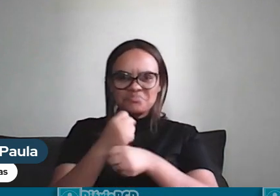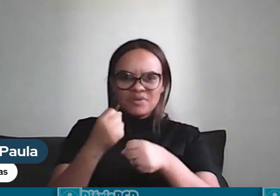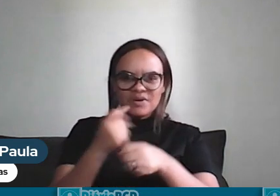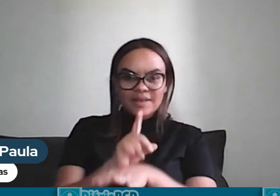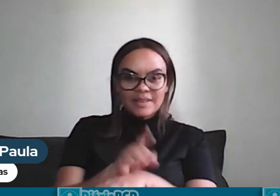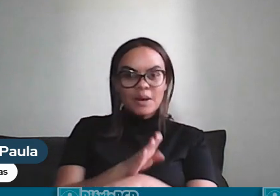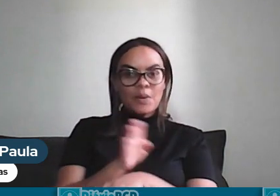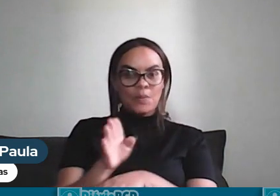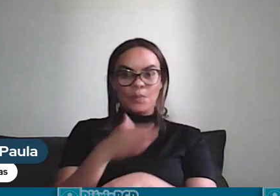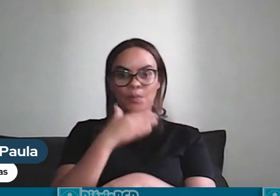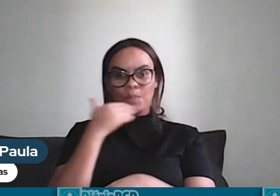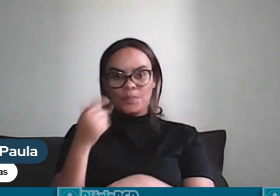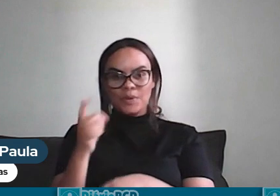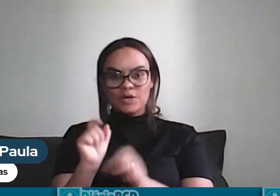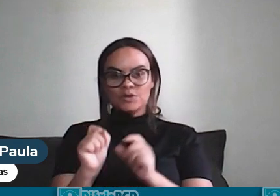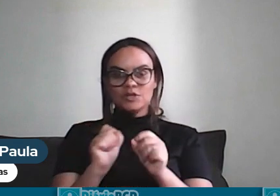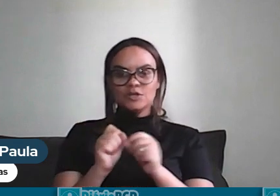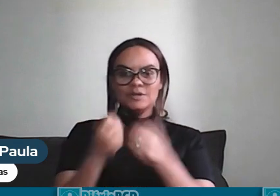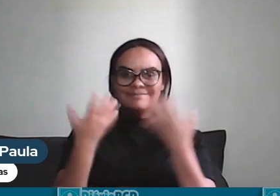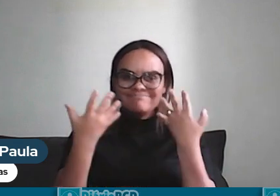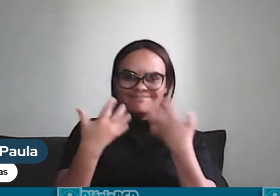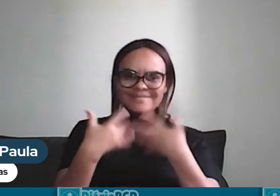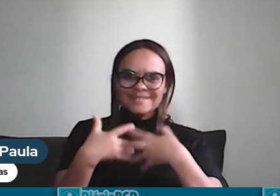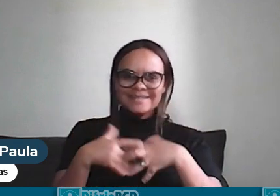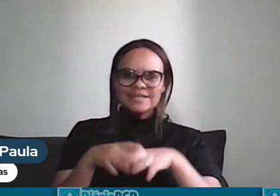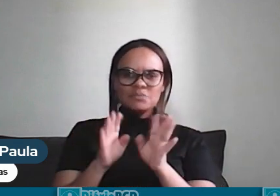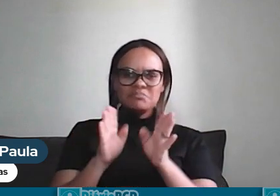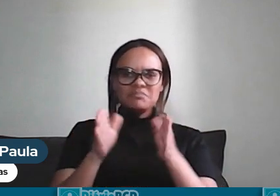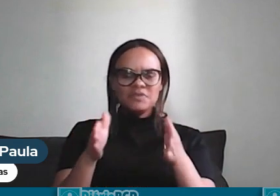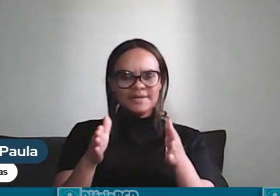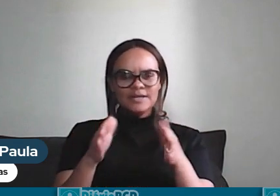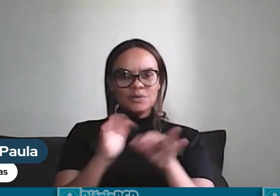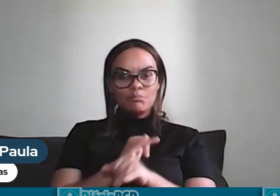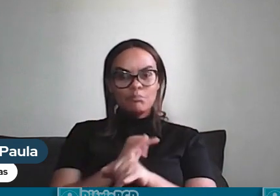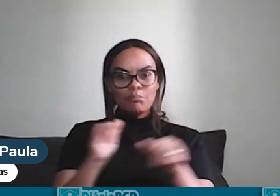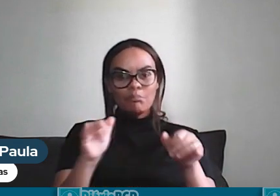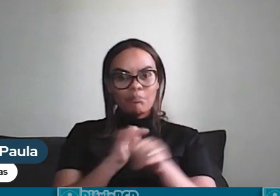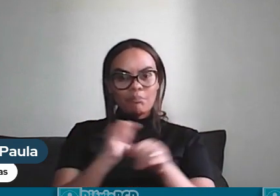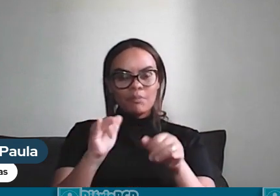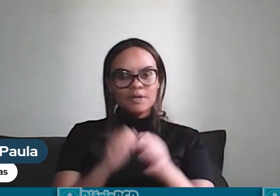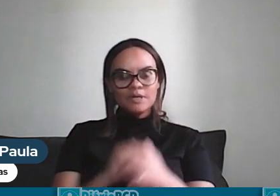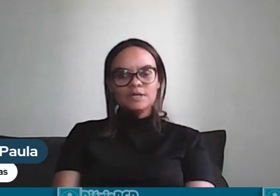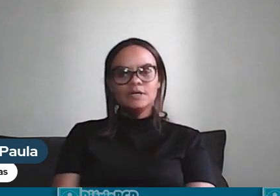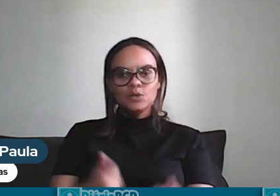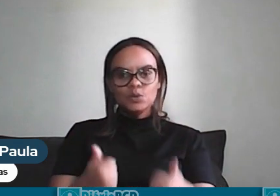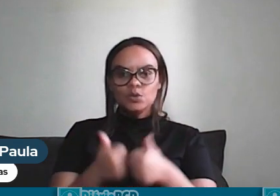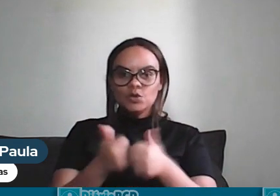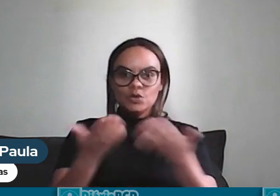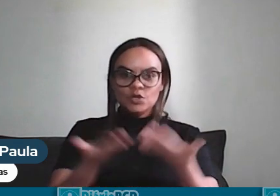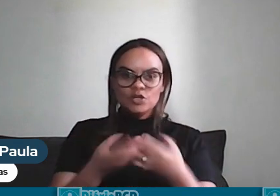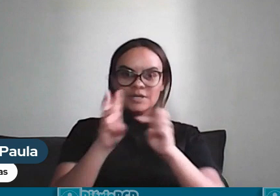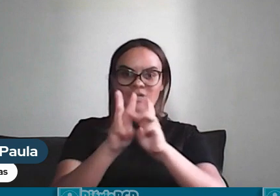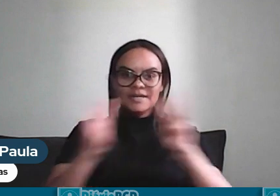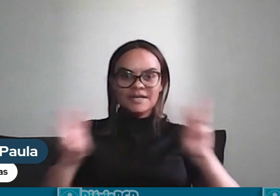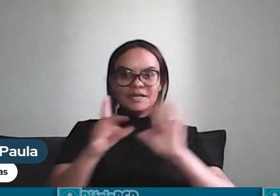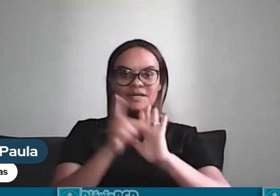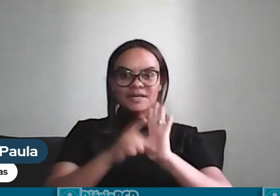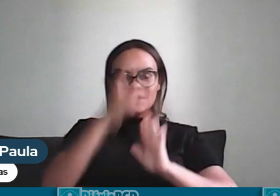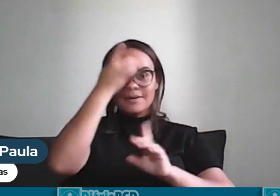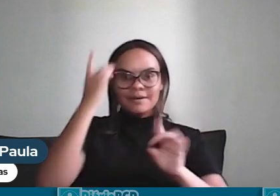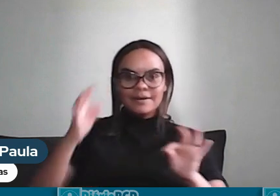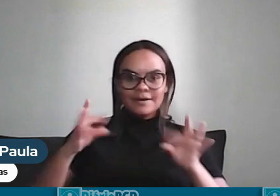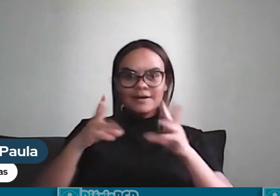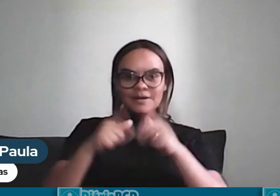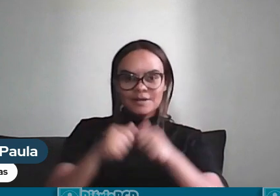vou mais para o reflexo do que foi divulgado, de que você já acompanha aí no site do Diário PCD, todos